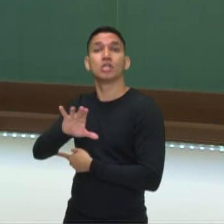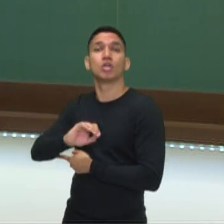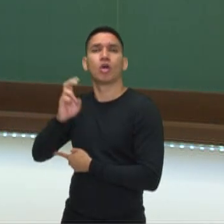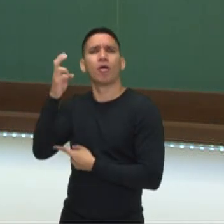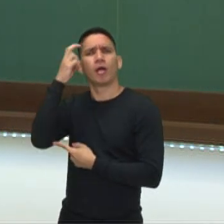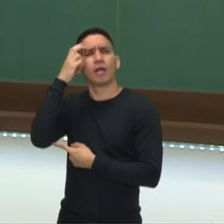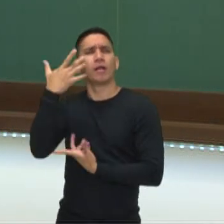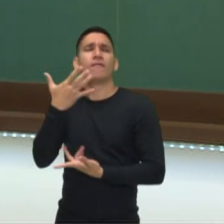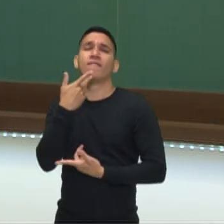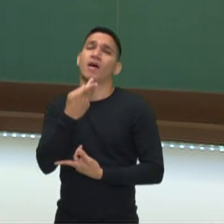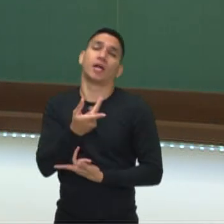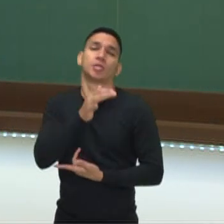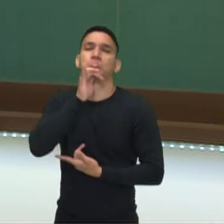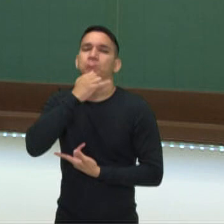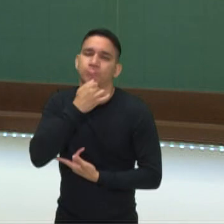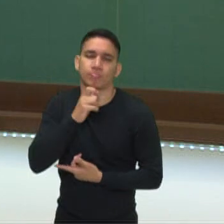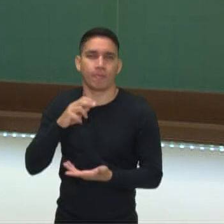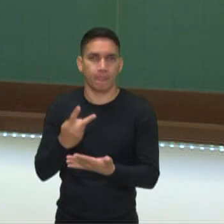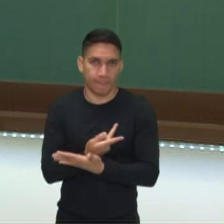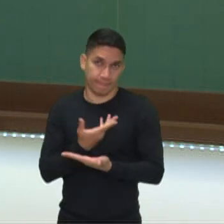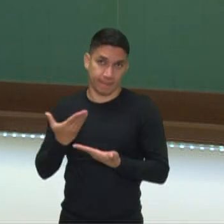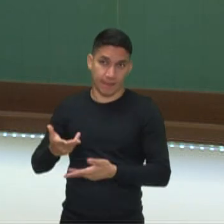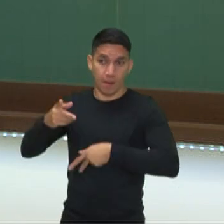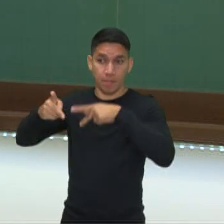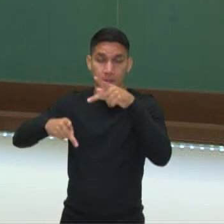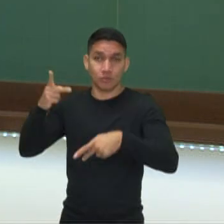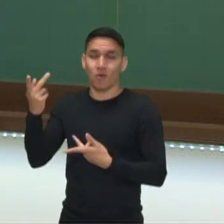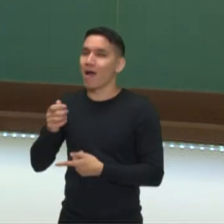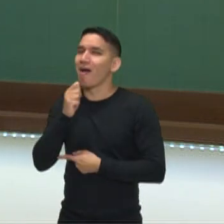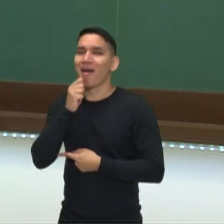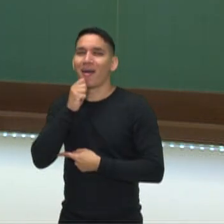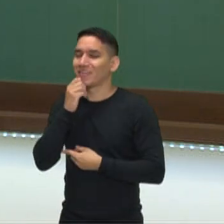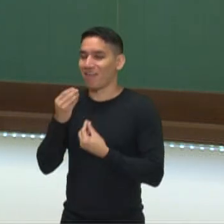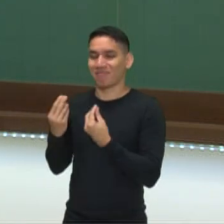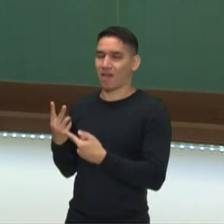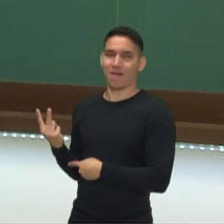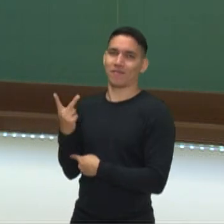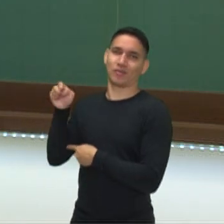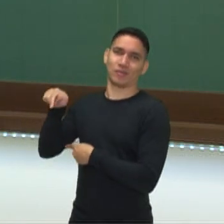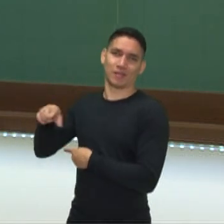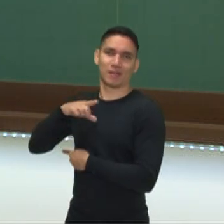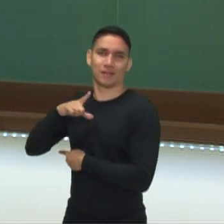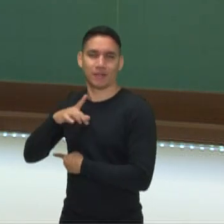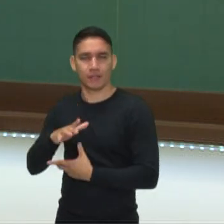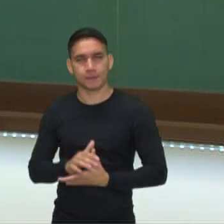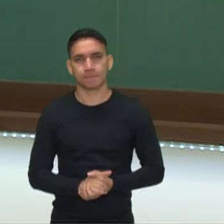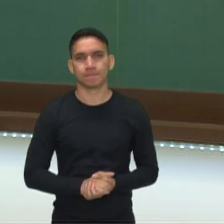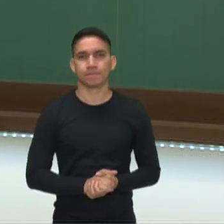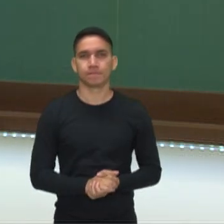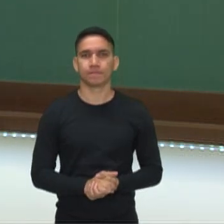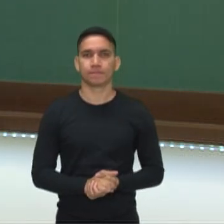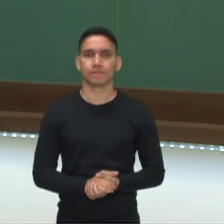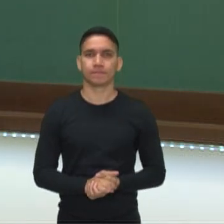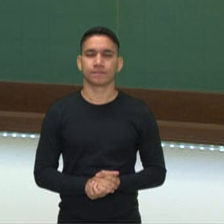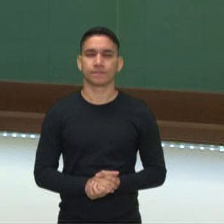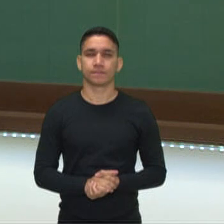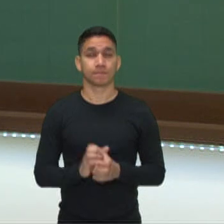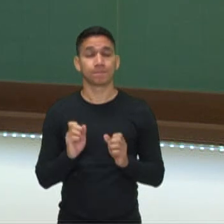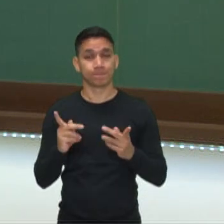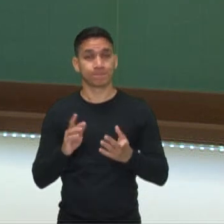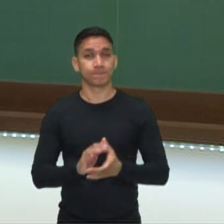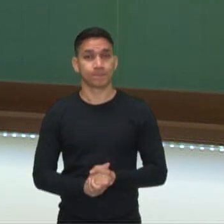lamenta muito porque, infelizmente, o romano ele não estava reconhecendo a grande joia que existia em sua terra.